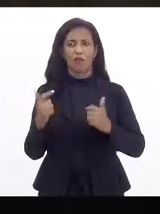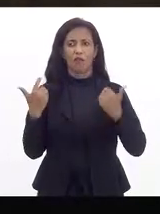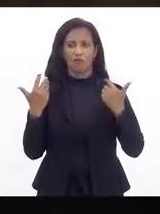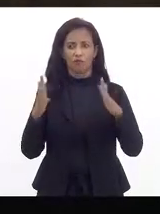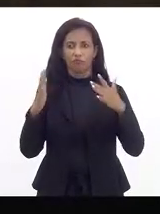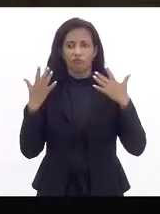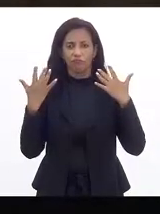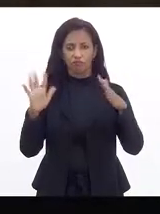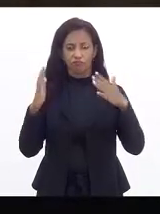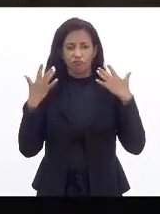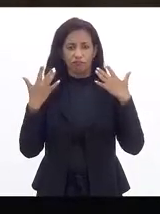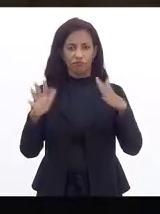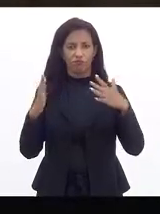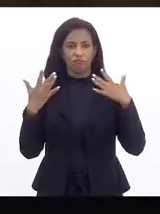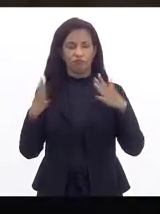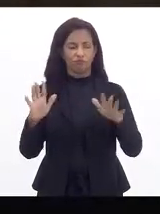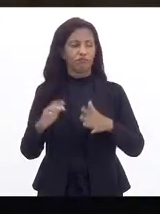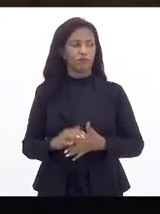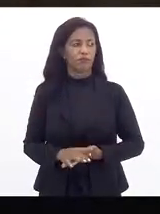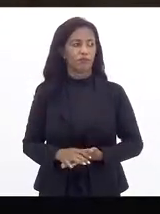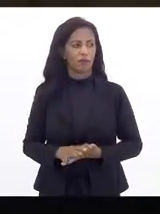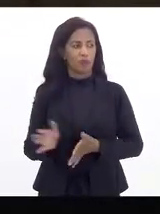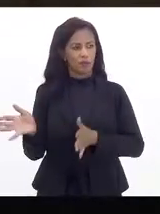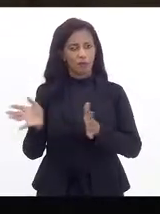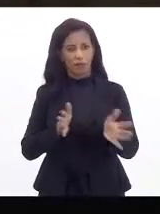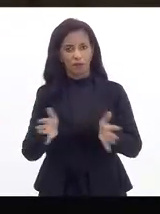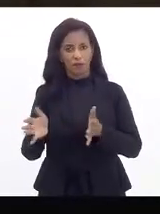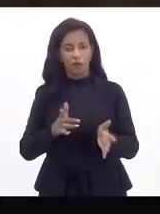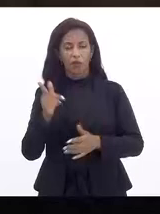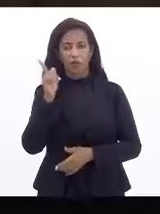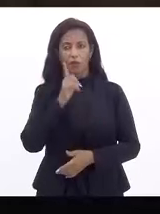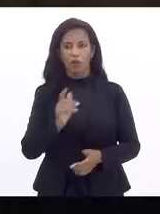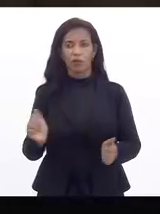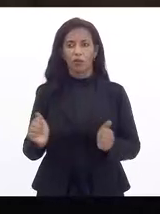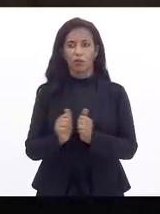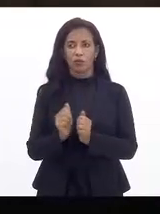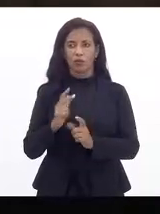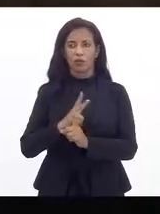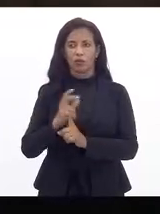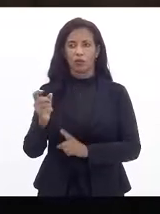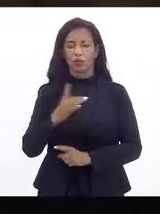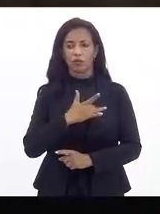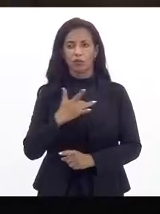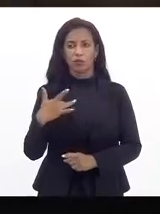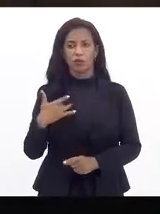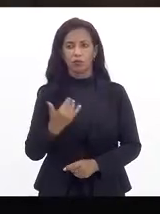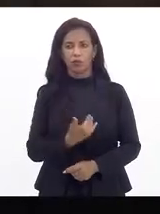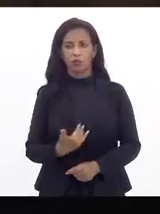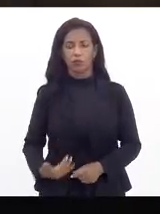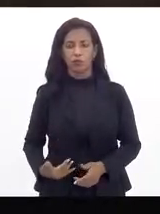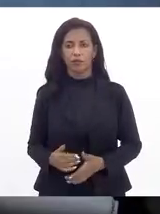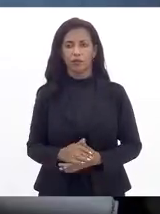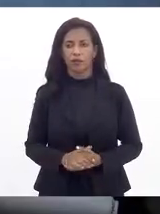LERJ, que conseguimos ser interlocutores, mediadores, e conquistamos juntos essa vitória para a saúde pública no Estado do Rio de